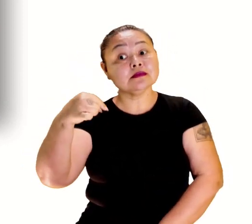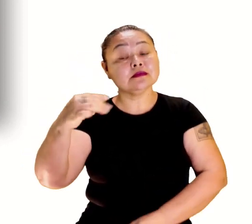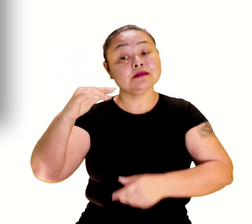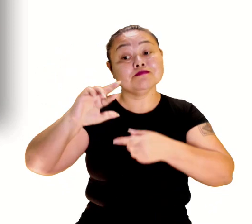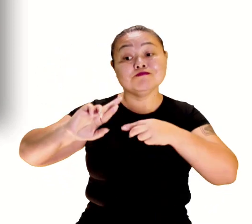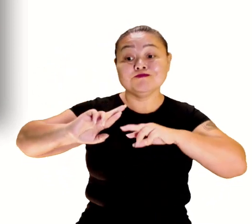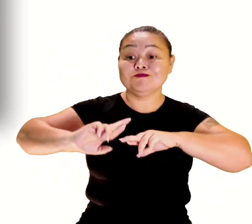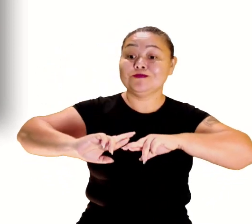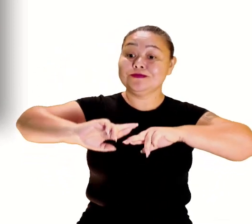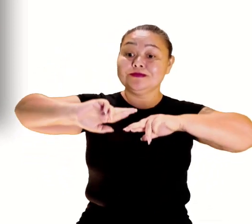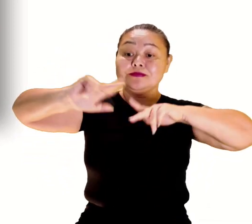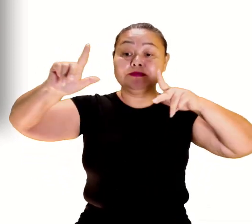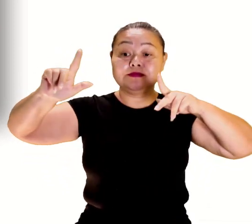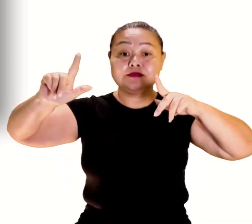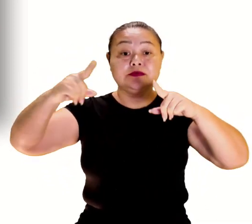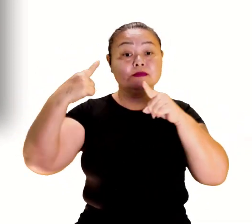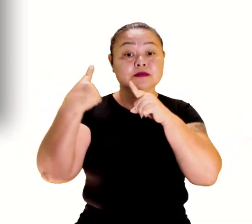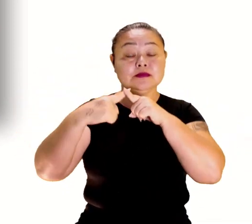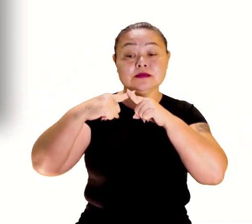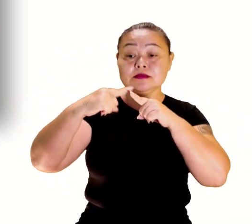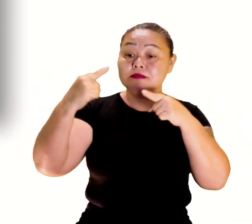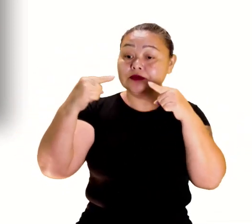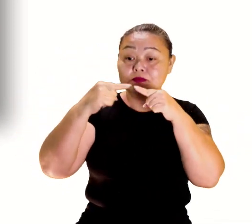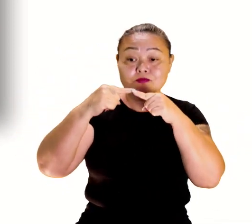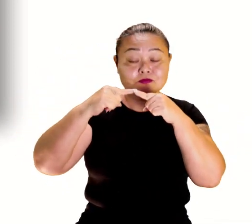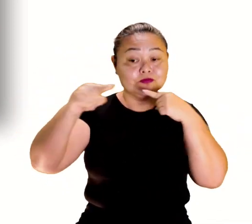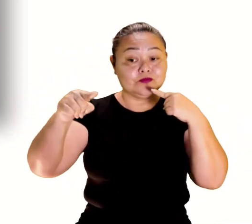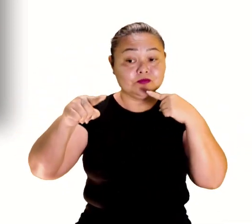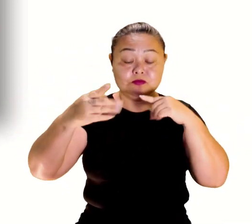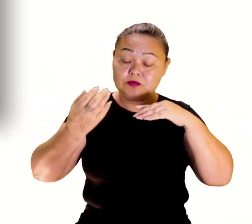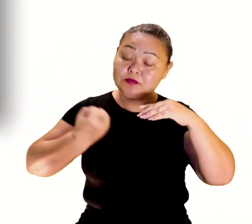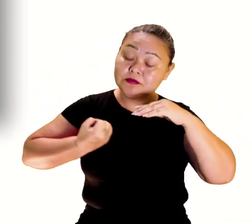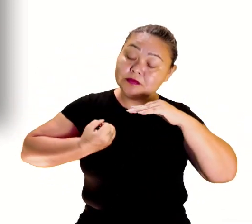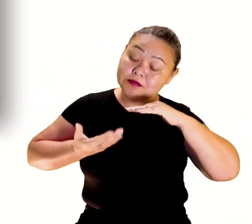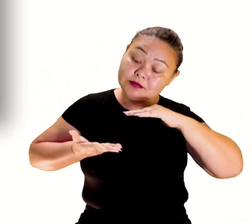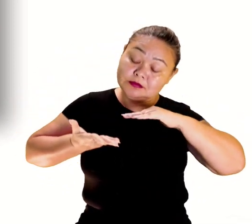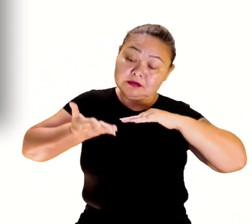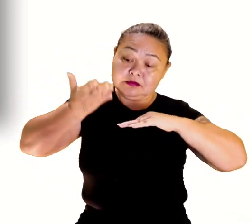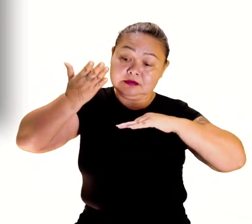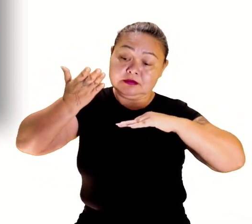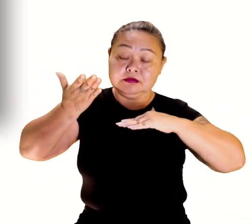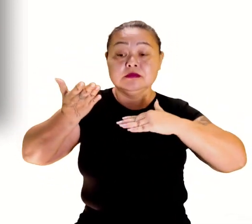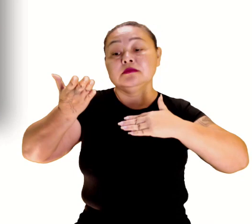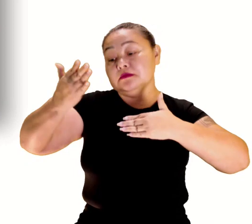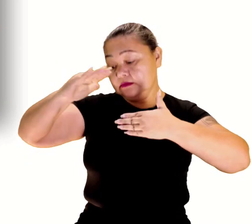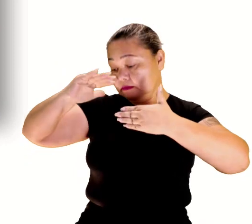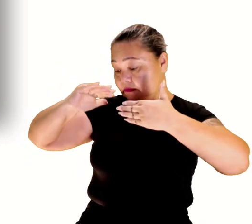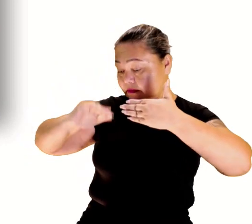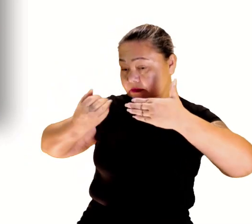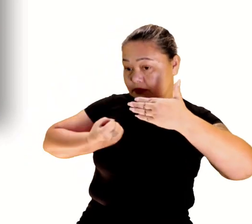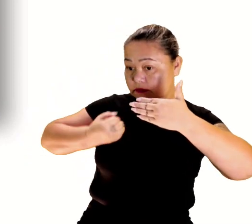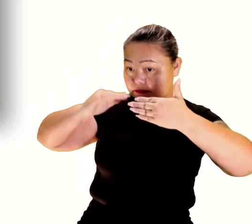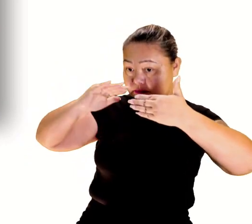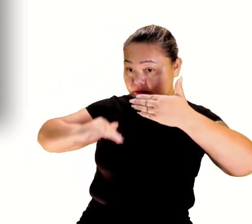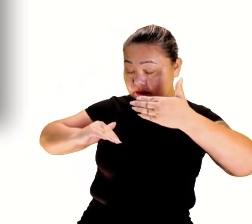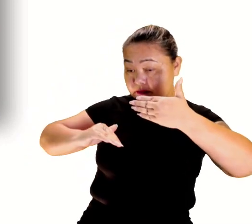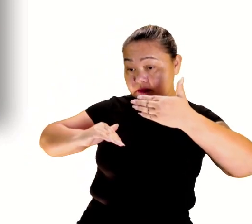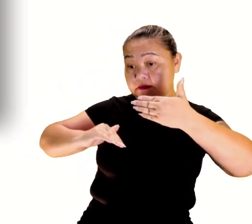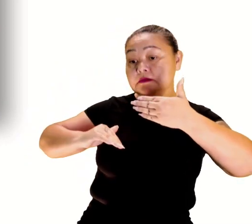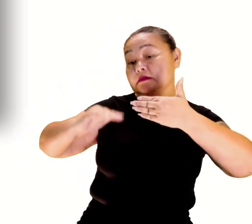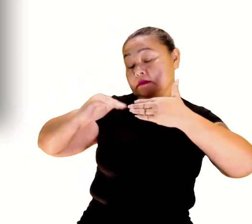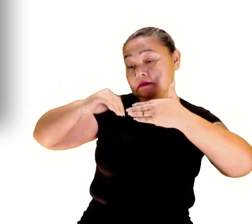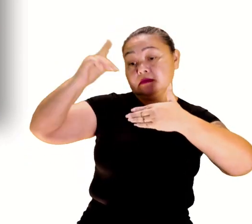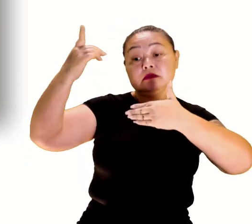desigualdades. Por que desigualdades? Porque vai ser números maiores que, menores que, maiores ou